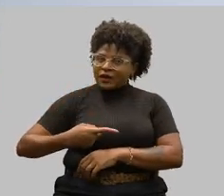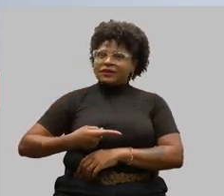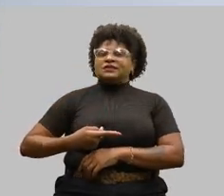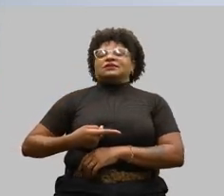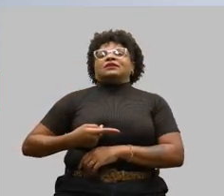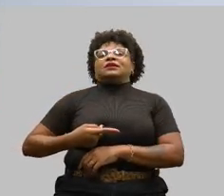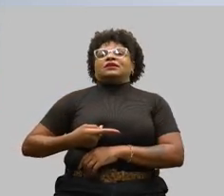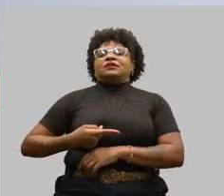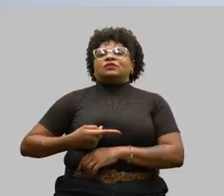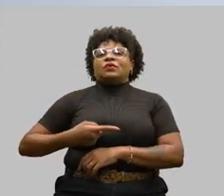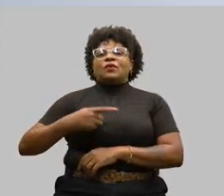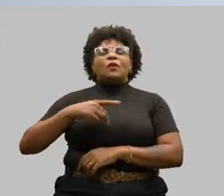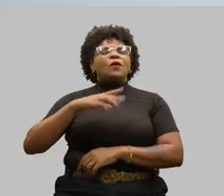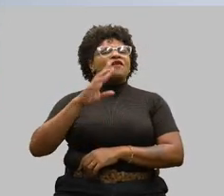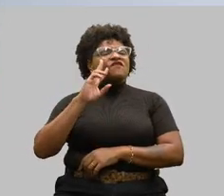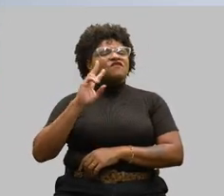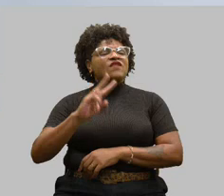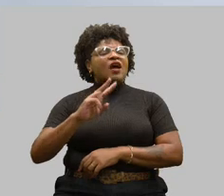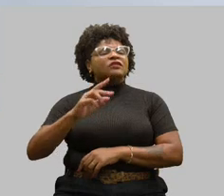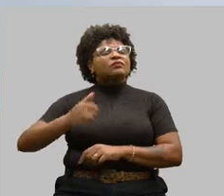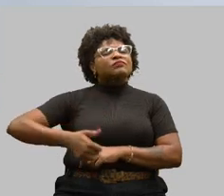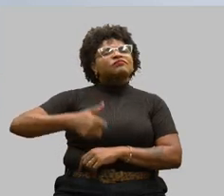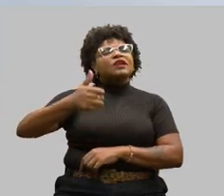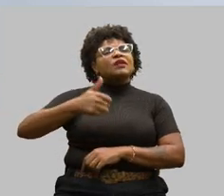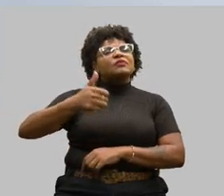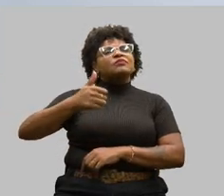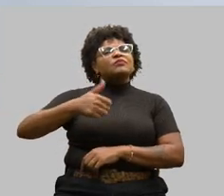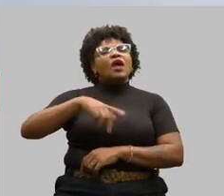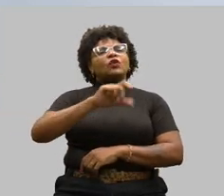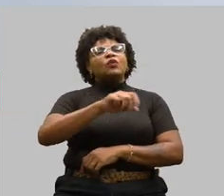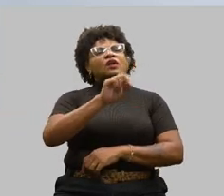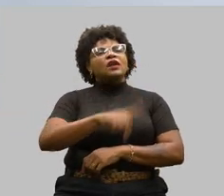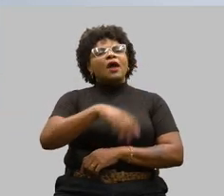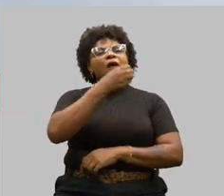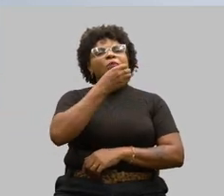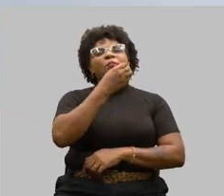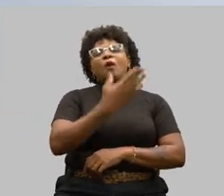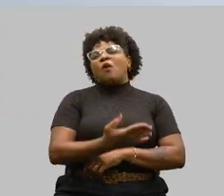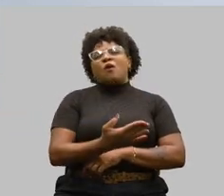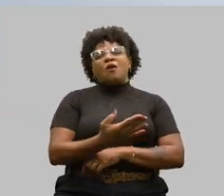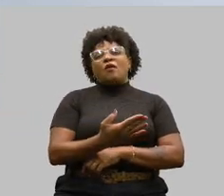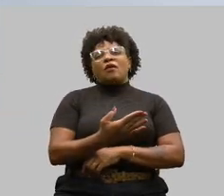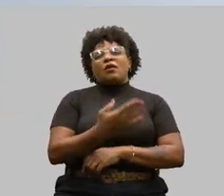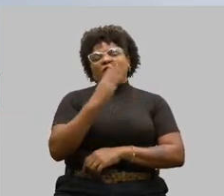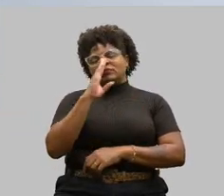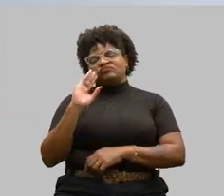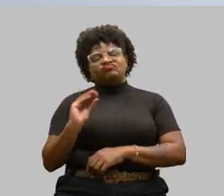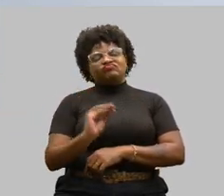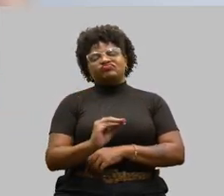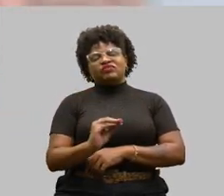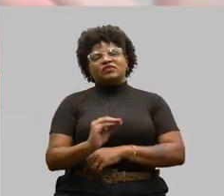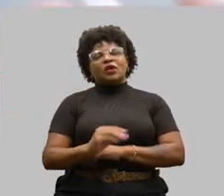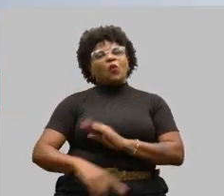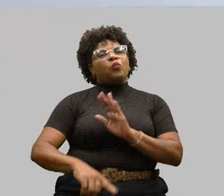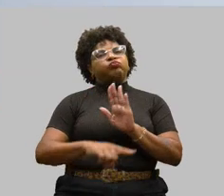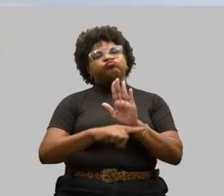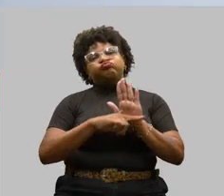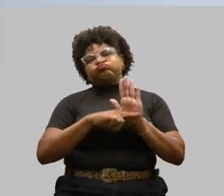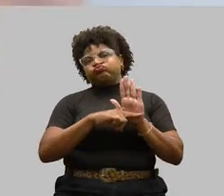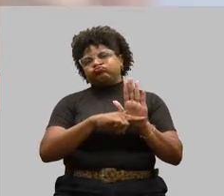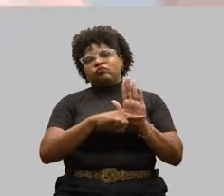fortes de interesses e não das suas limitações o poder dos apoios Nós precisamos entender